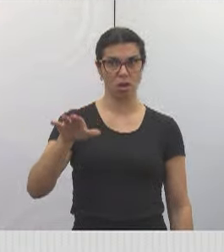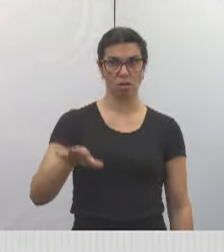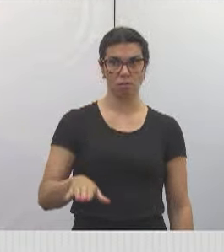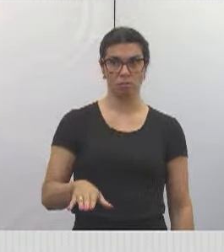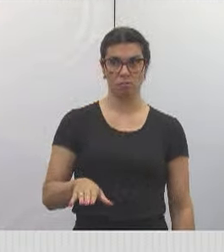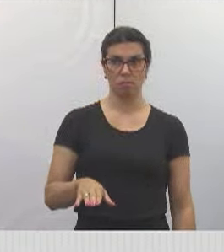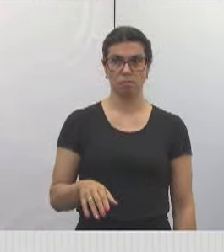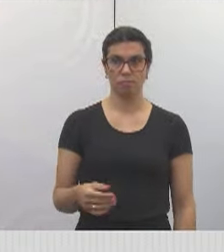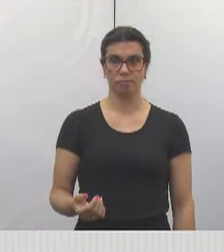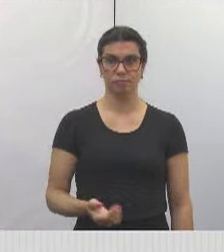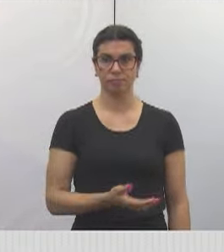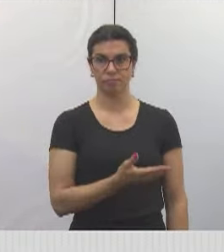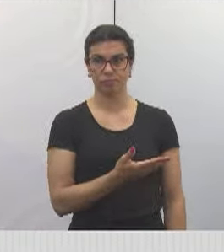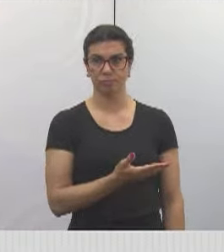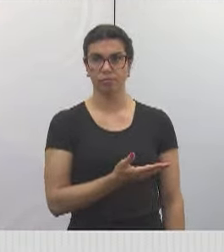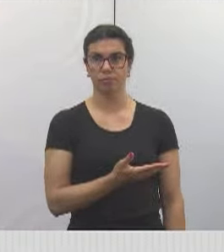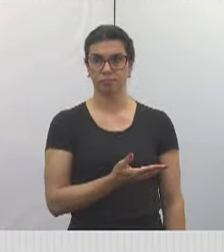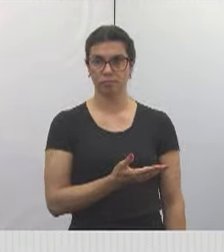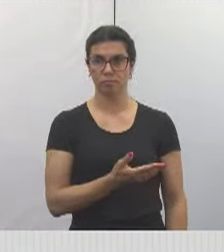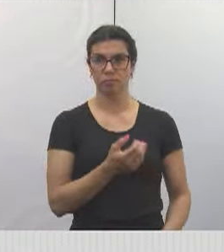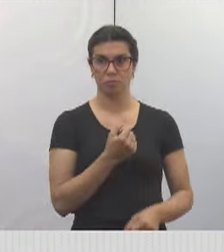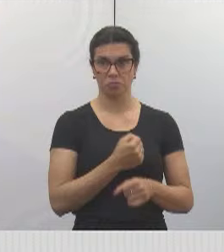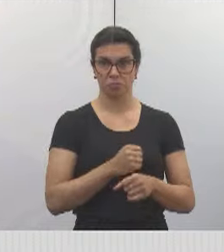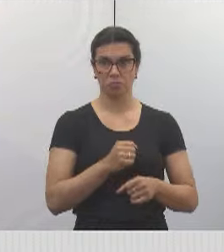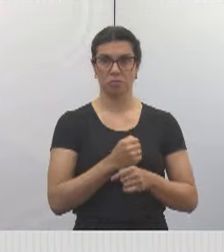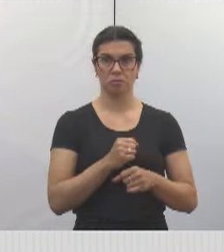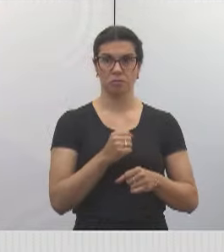Olha para vocês ver como que está ficando aquela obra.